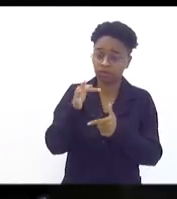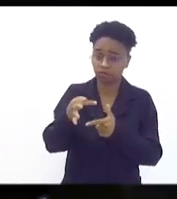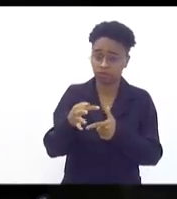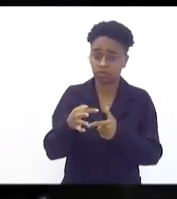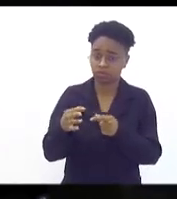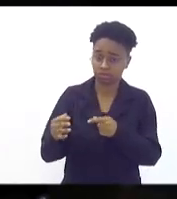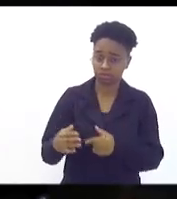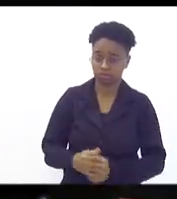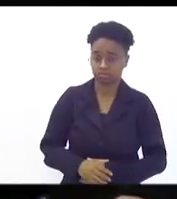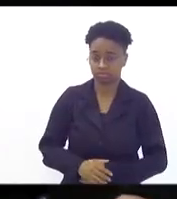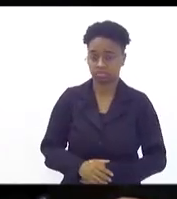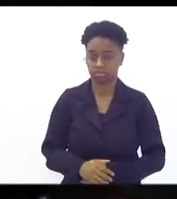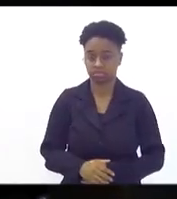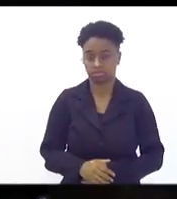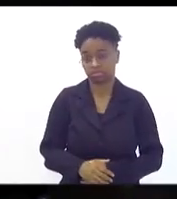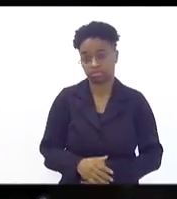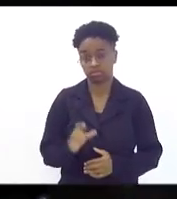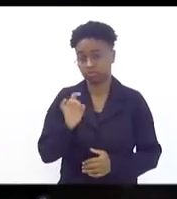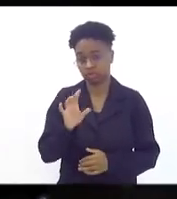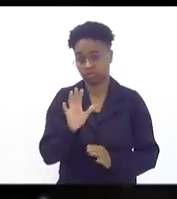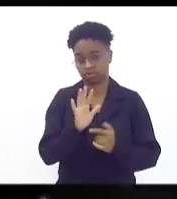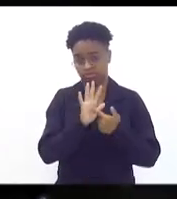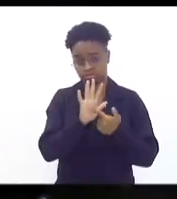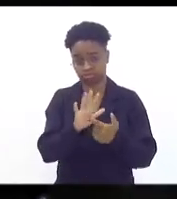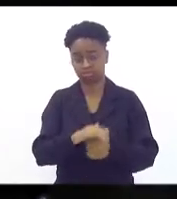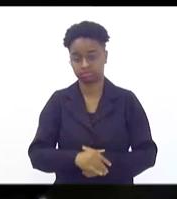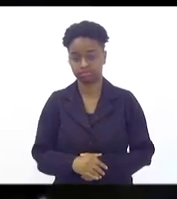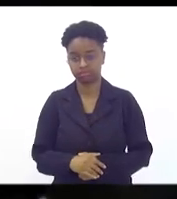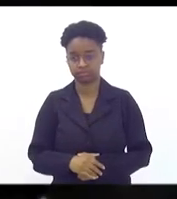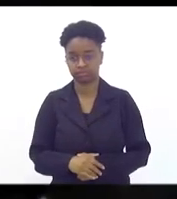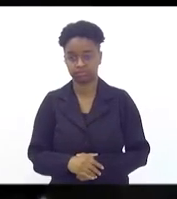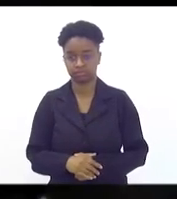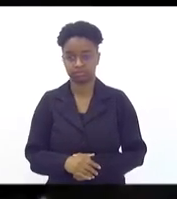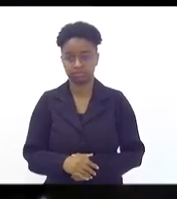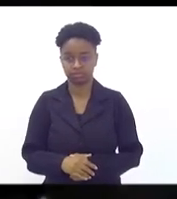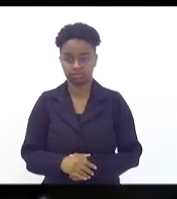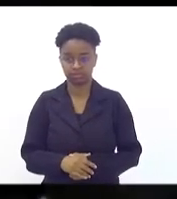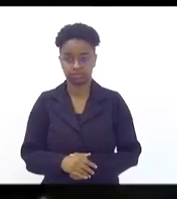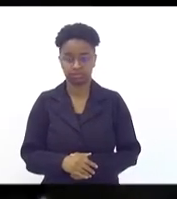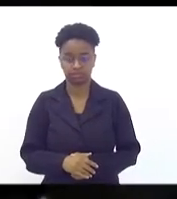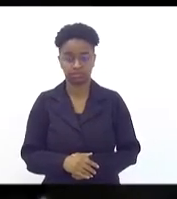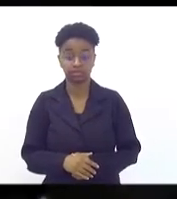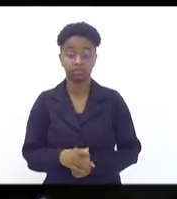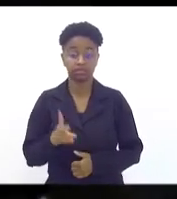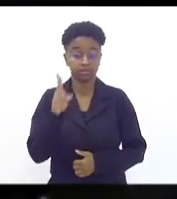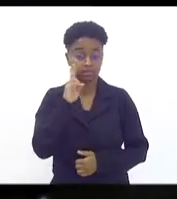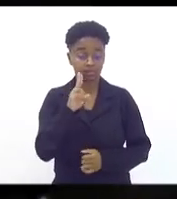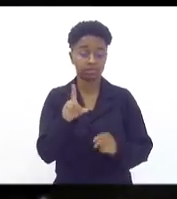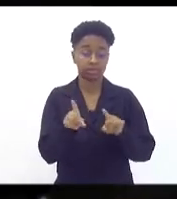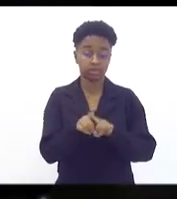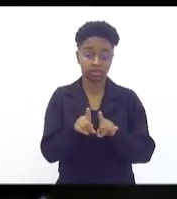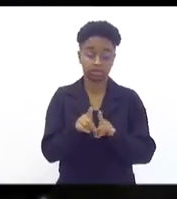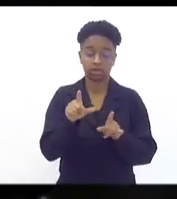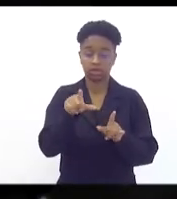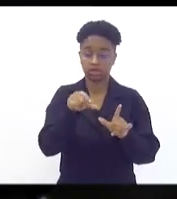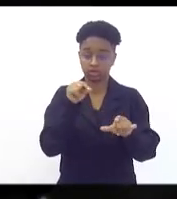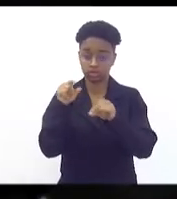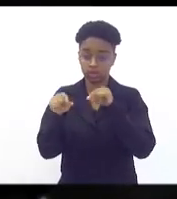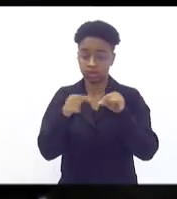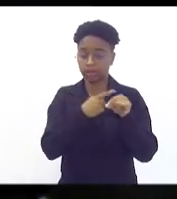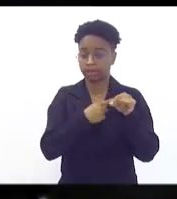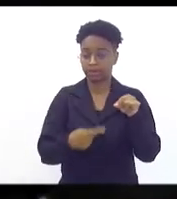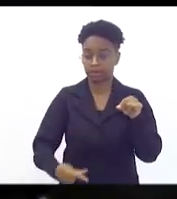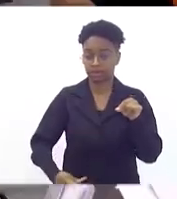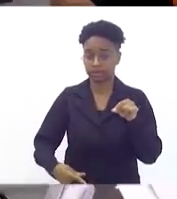enfim só fazer essa observação boa observação Deputado Lembrando que a nomeação de Conselheiro de presidente de de